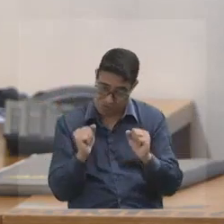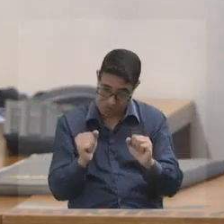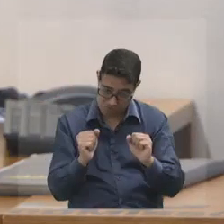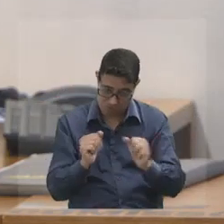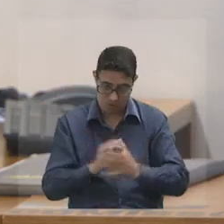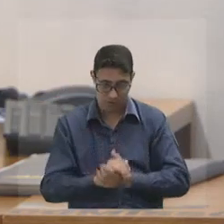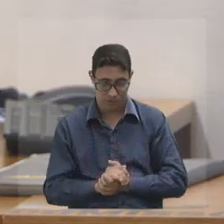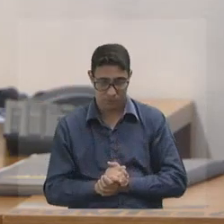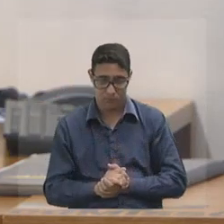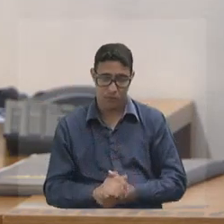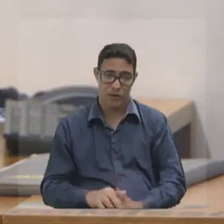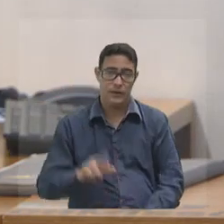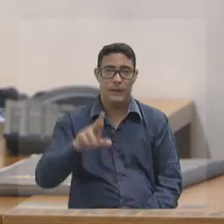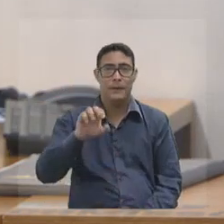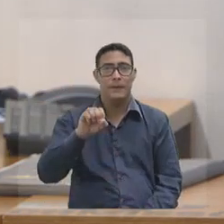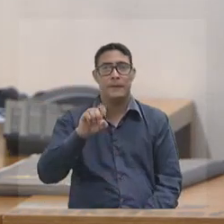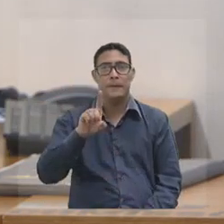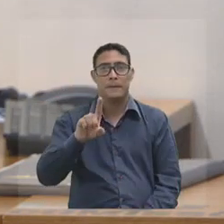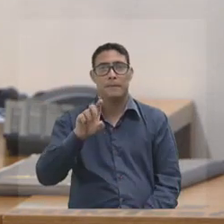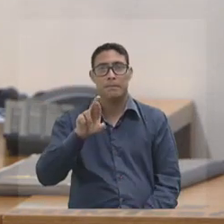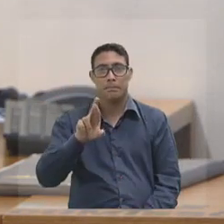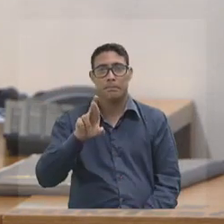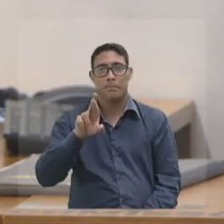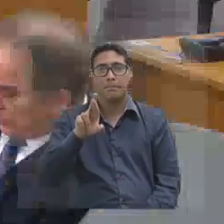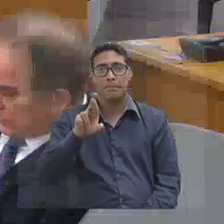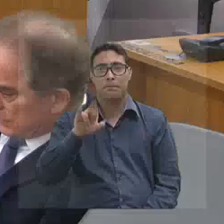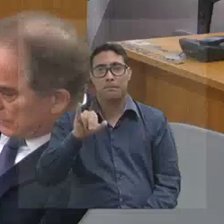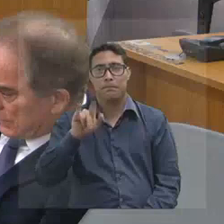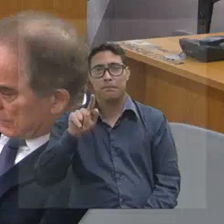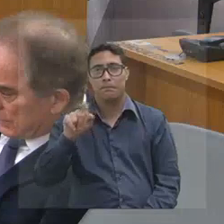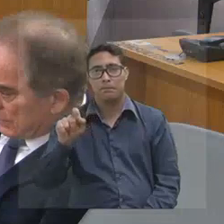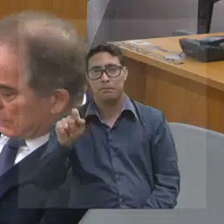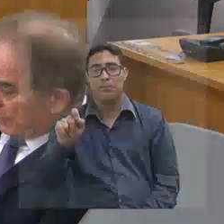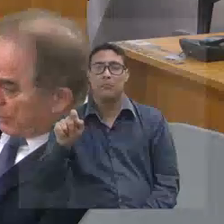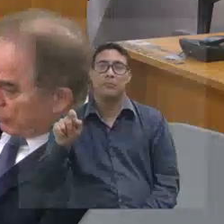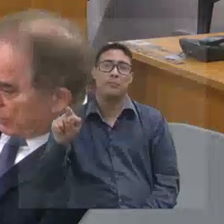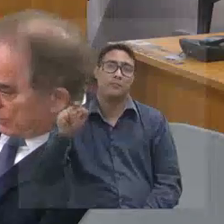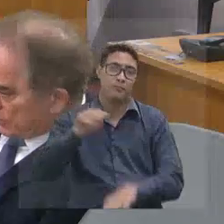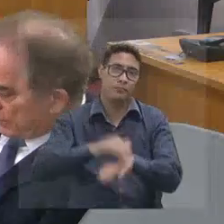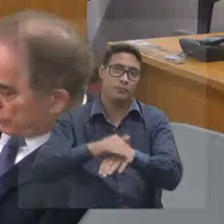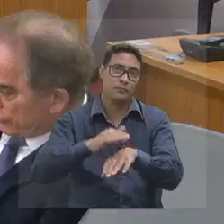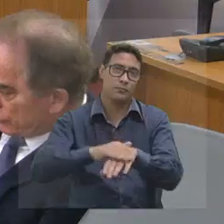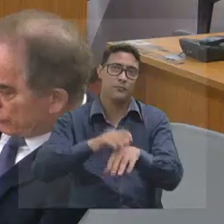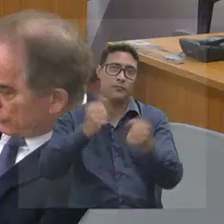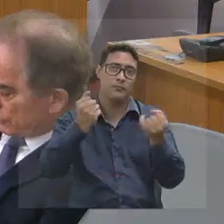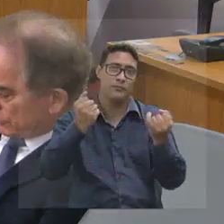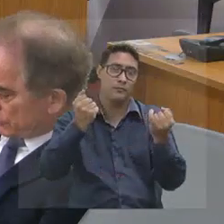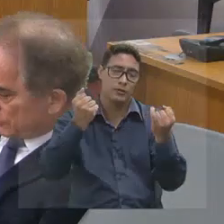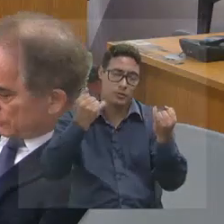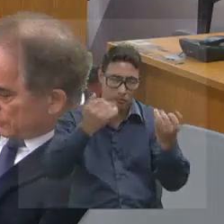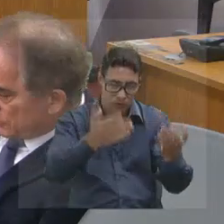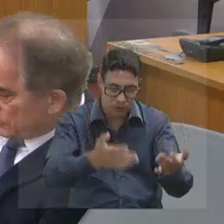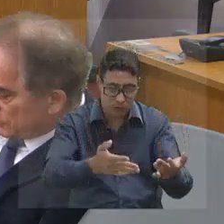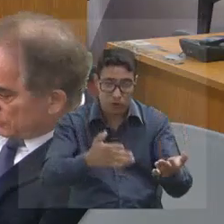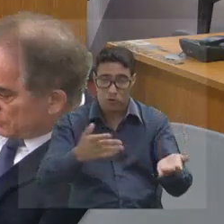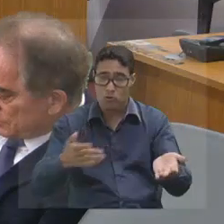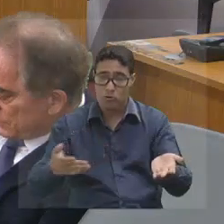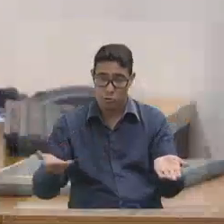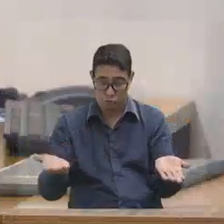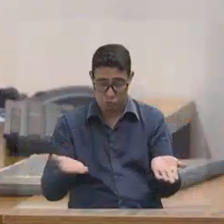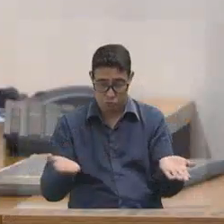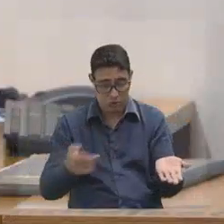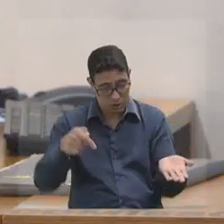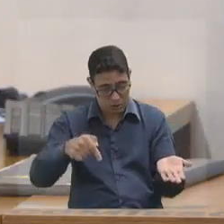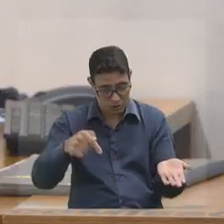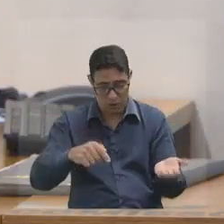Rodrigo por fim Rodrigo aproveitando aqui o Rodrigo eu quero aqui dizer que o que chega aqui na Assembleia aqui Diferentemente